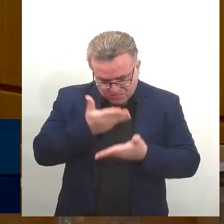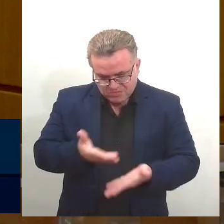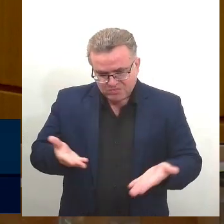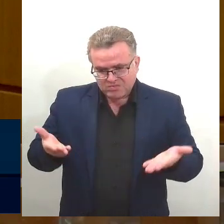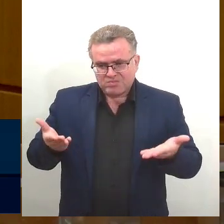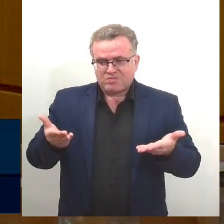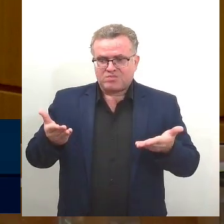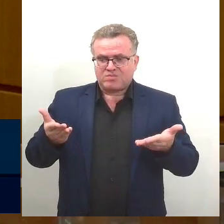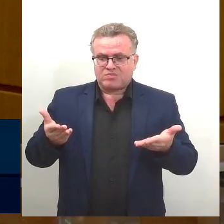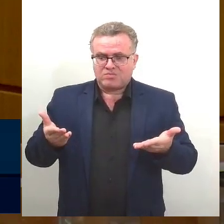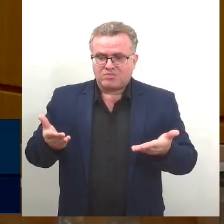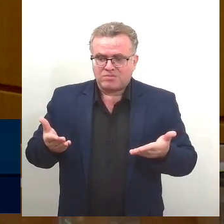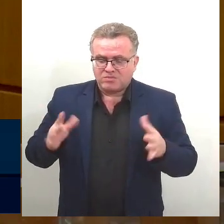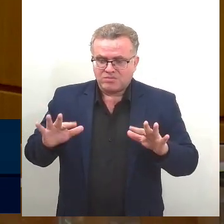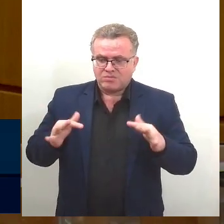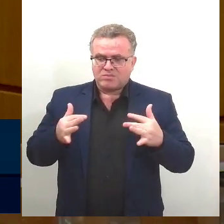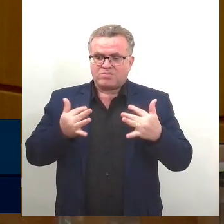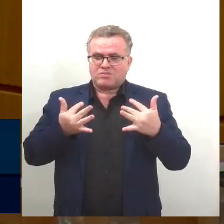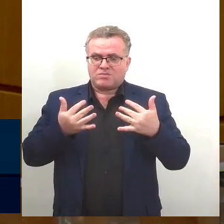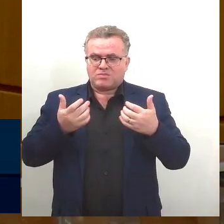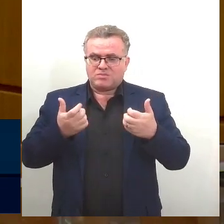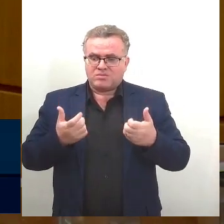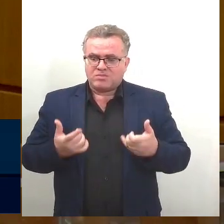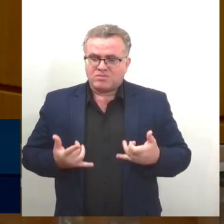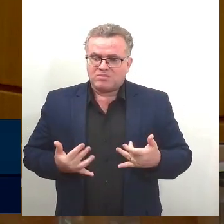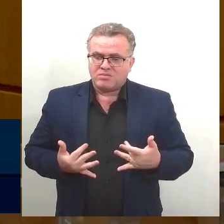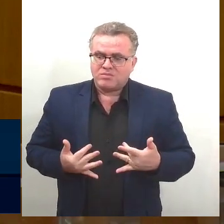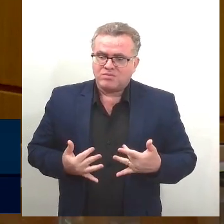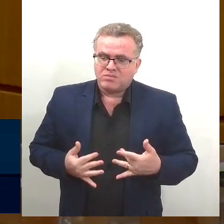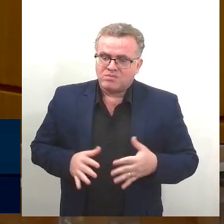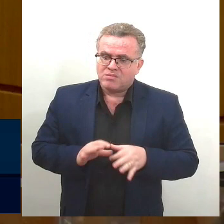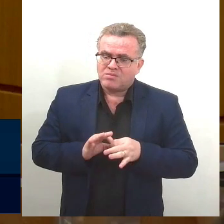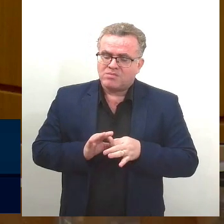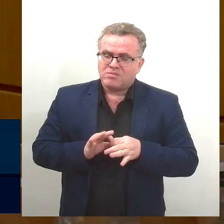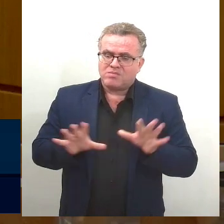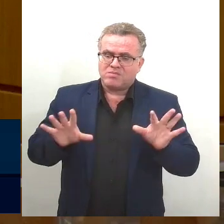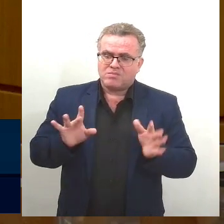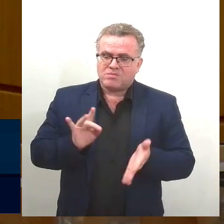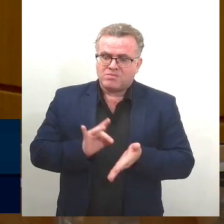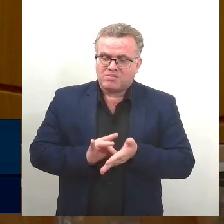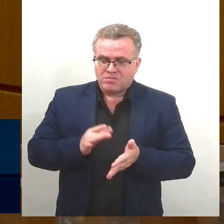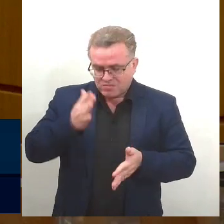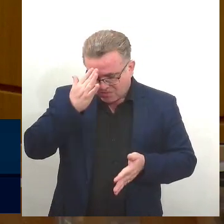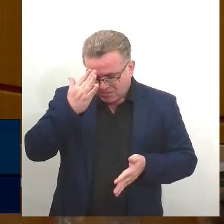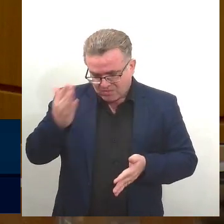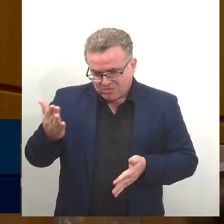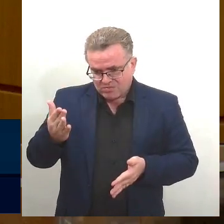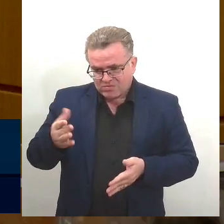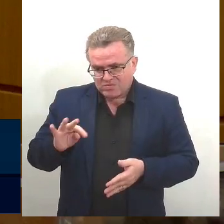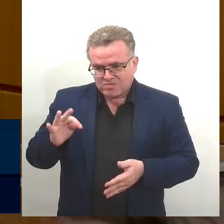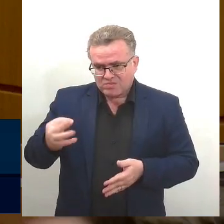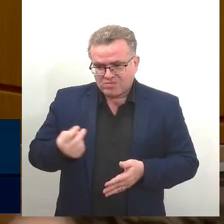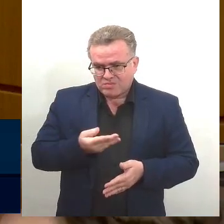Mas o que eu falo é espontâneo e de coração. Muito obrigado, Marquinhos. Obrigado, Cacá. Muito obrigado a todos.